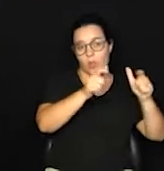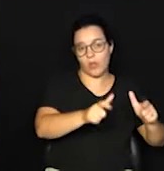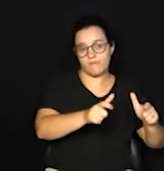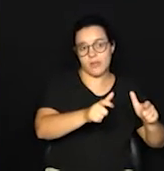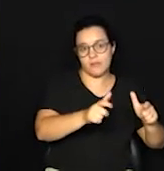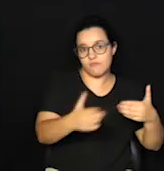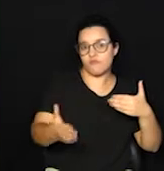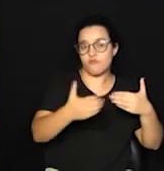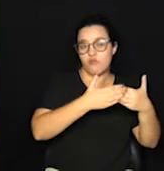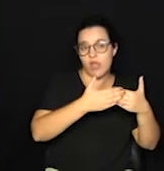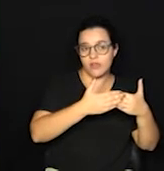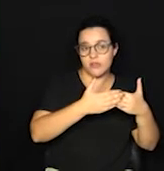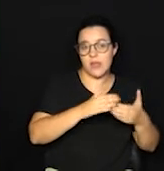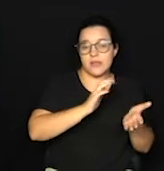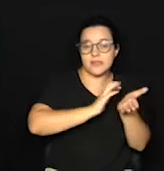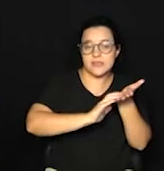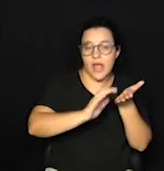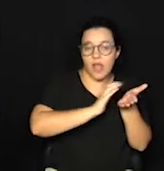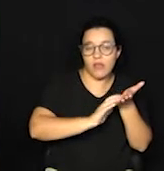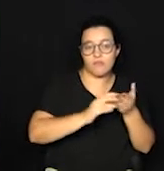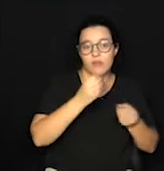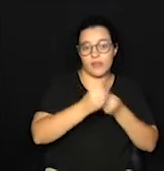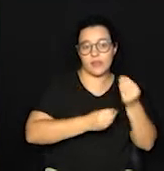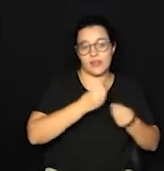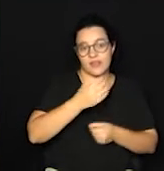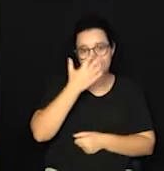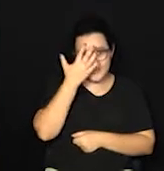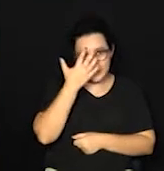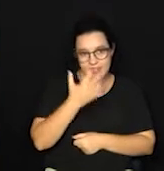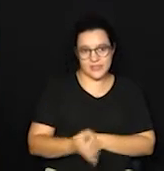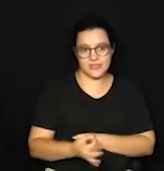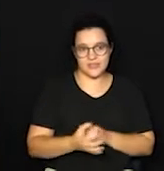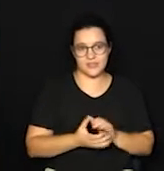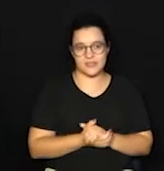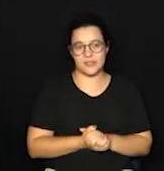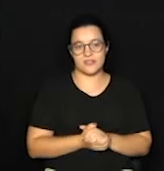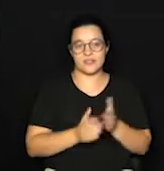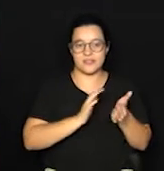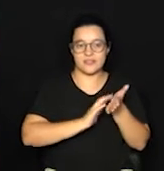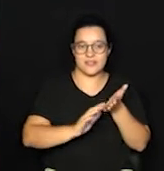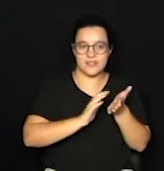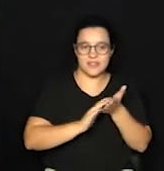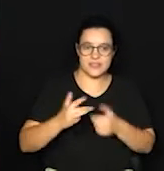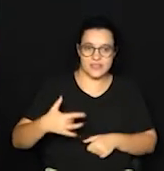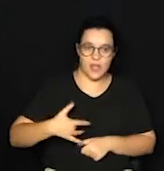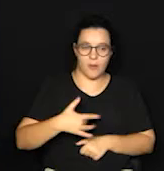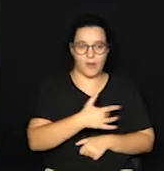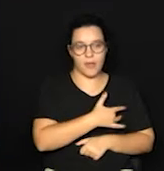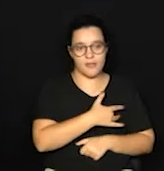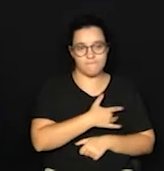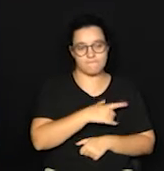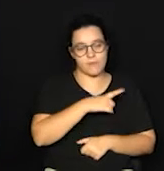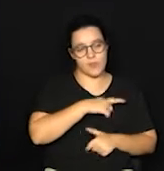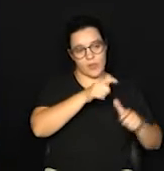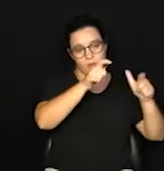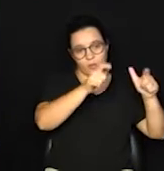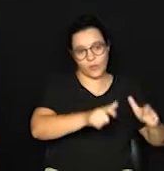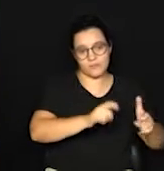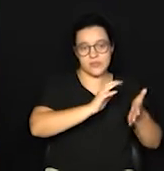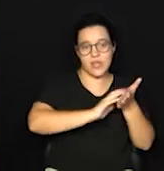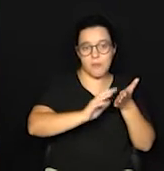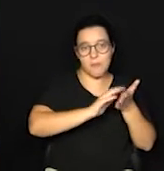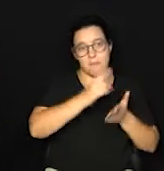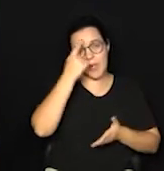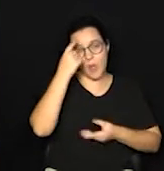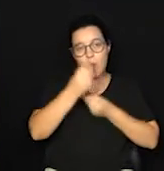uma continuidade. Nós agora estaremos devolvendo, né, Carmen, para a Secretaria de Saúde o prédio da antiga UPA, para que a Secretaria de